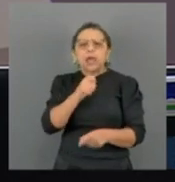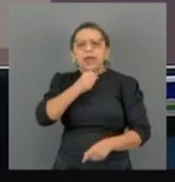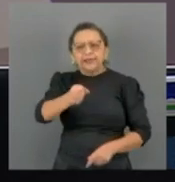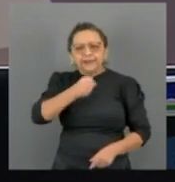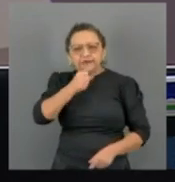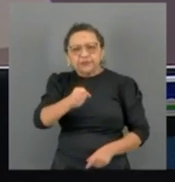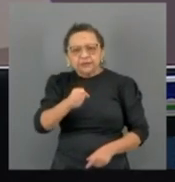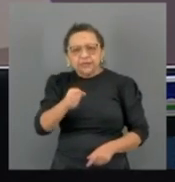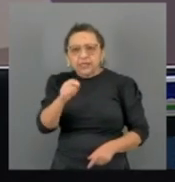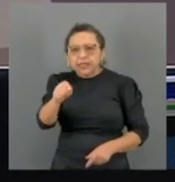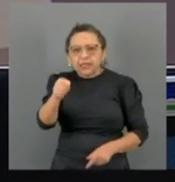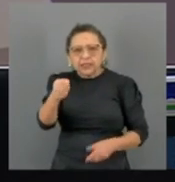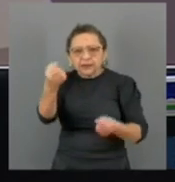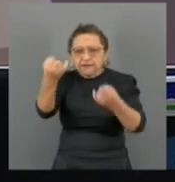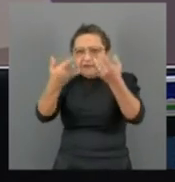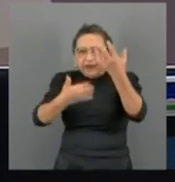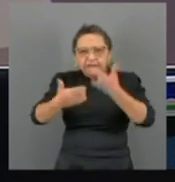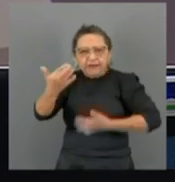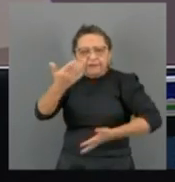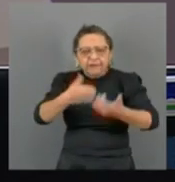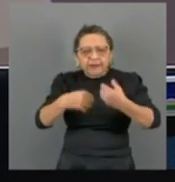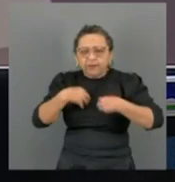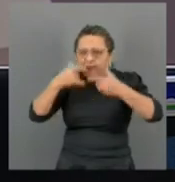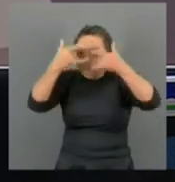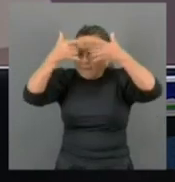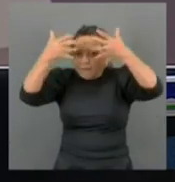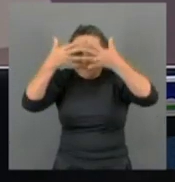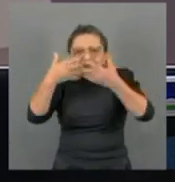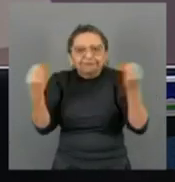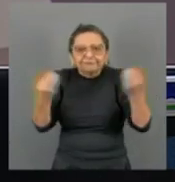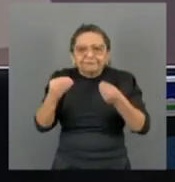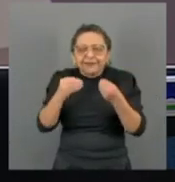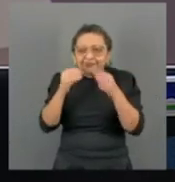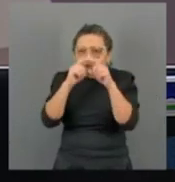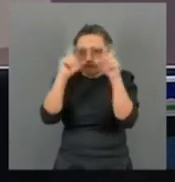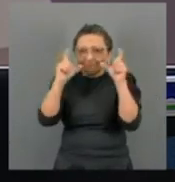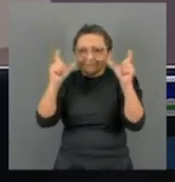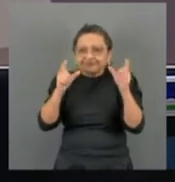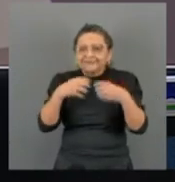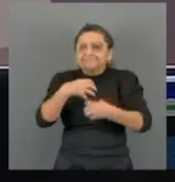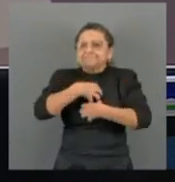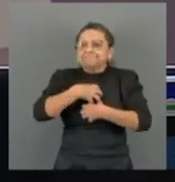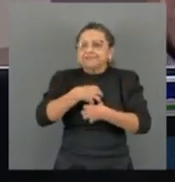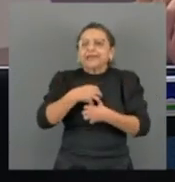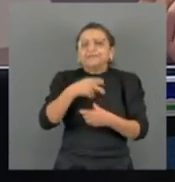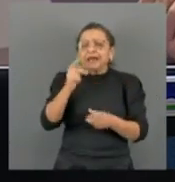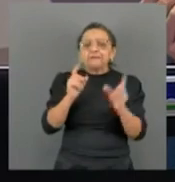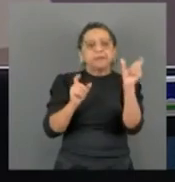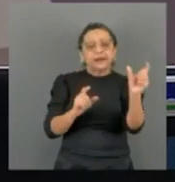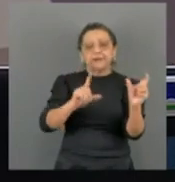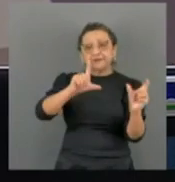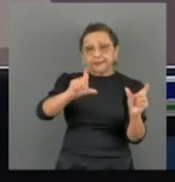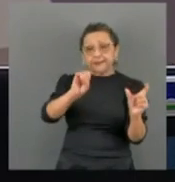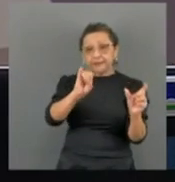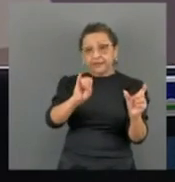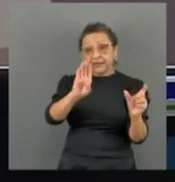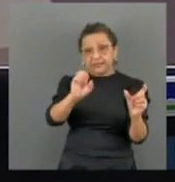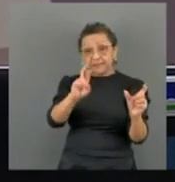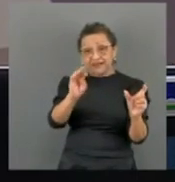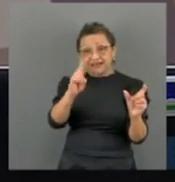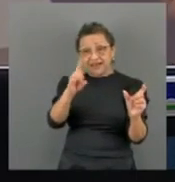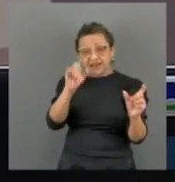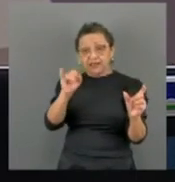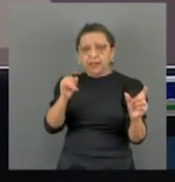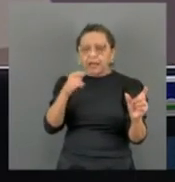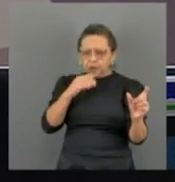era o seu compromisso à liberdade. Ele falava muito disso, e eu perguntei diretamente a ele: